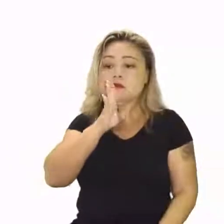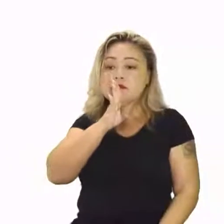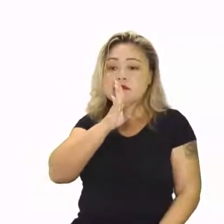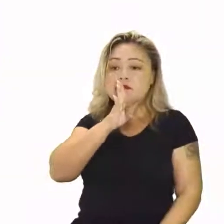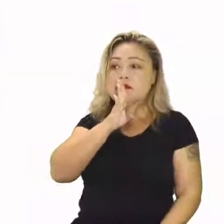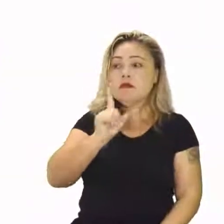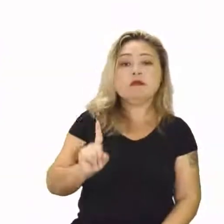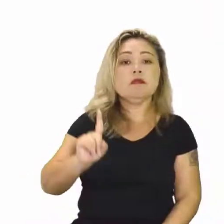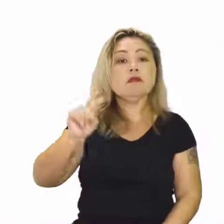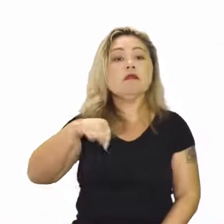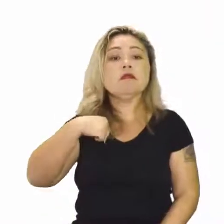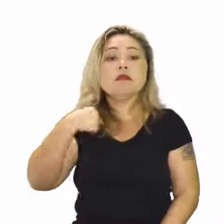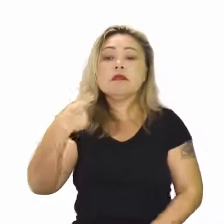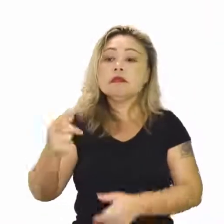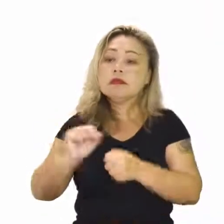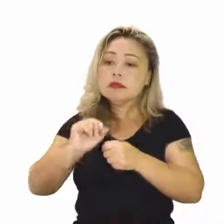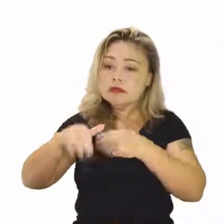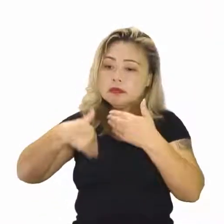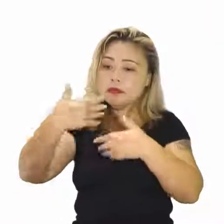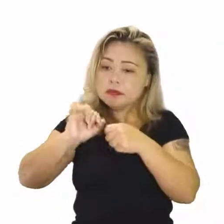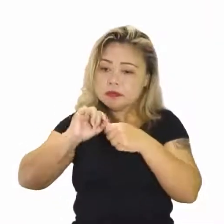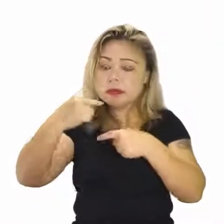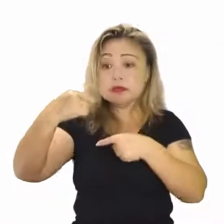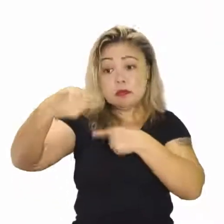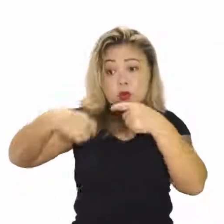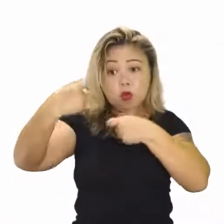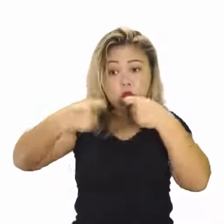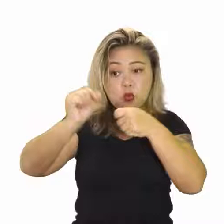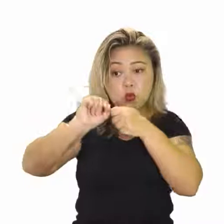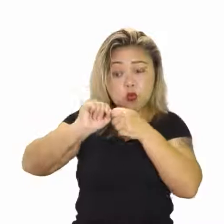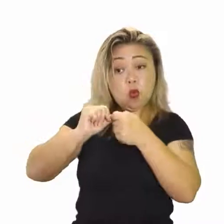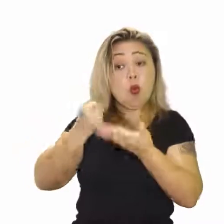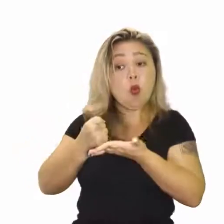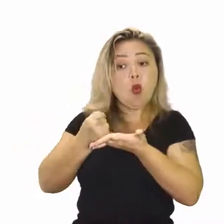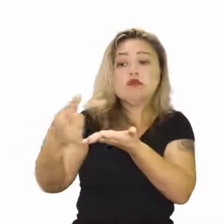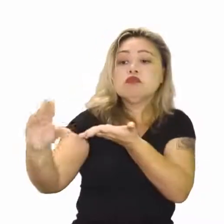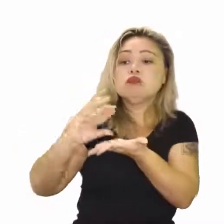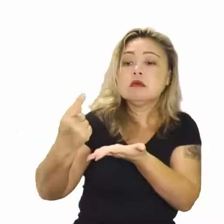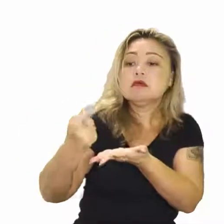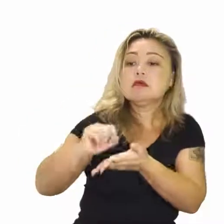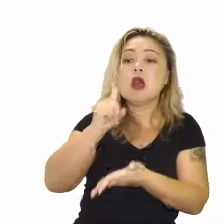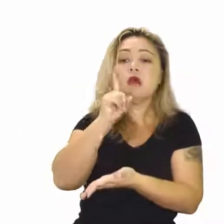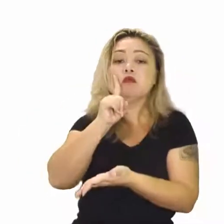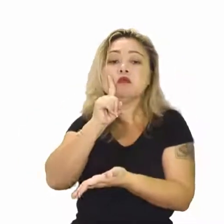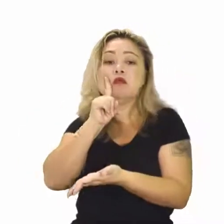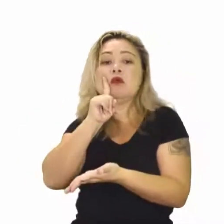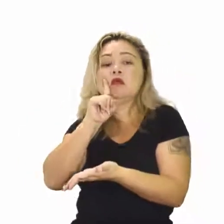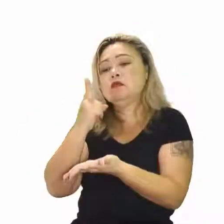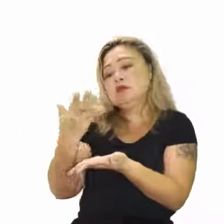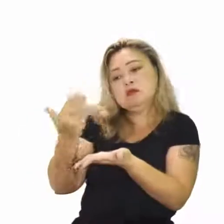Nos primeiros anos do pós-guerra, com apoio financeiro dos Estados Unidos, então os Estados Unidos